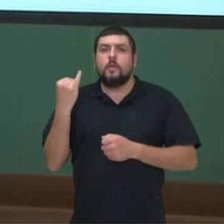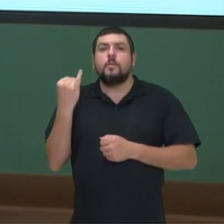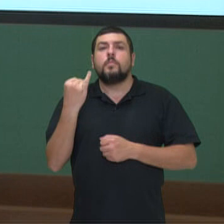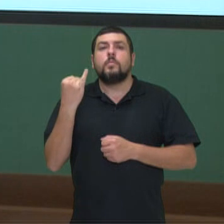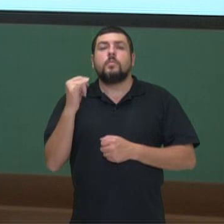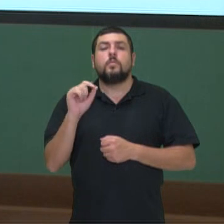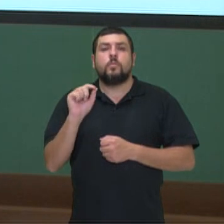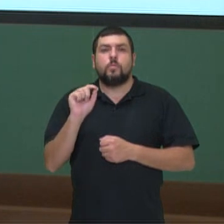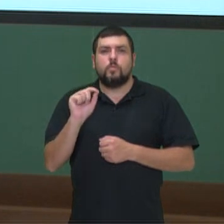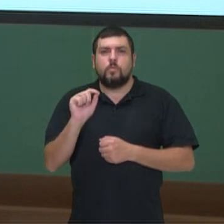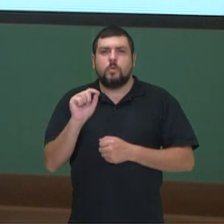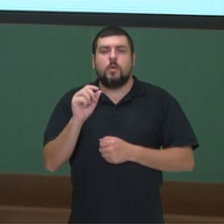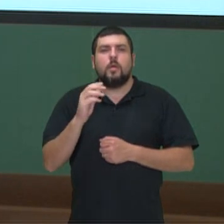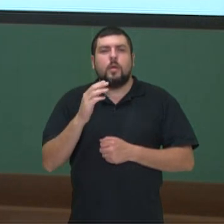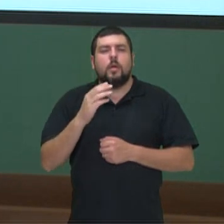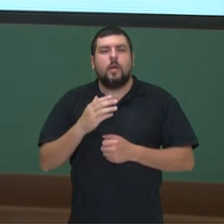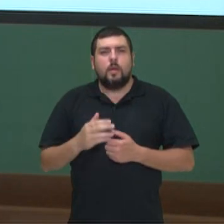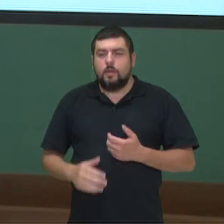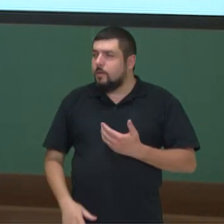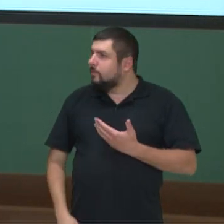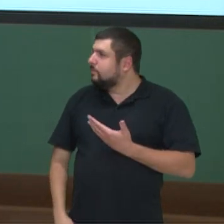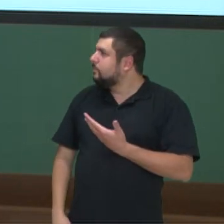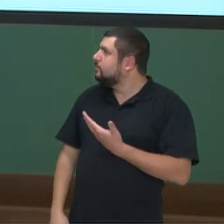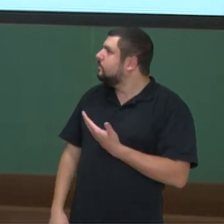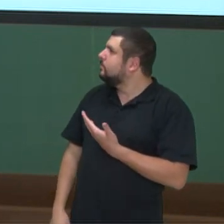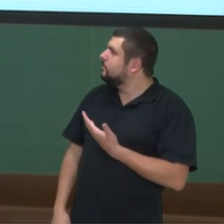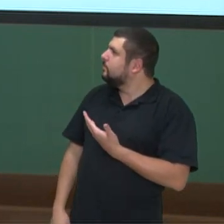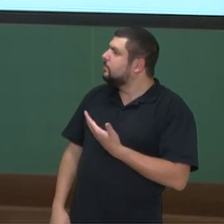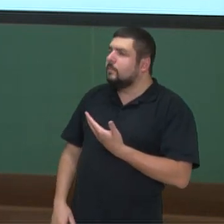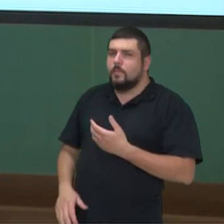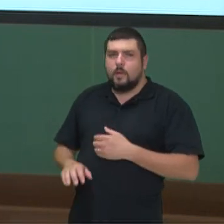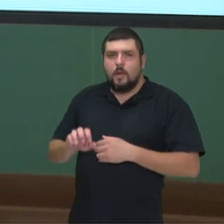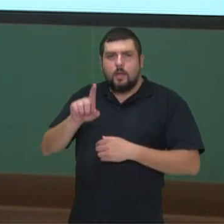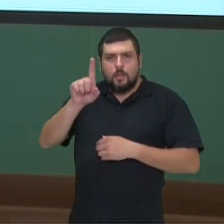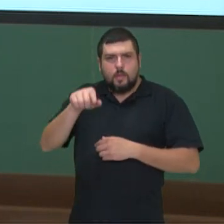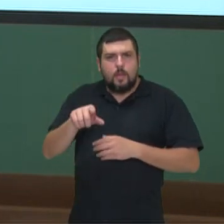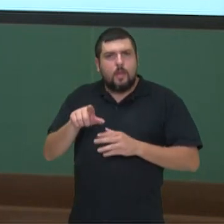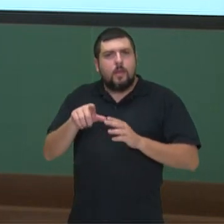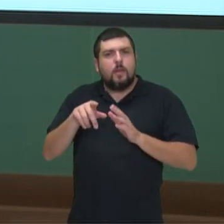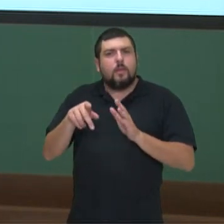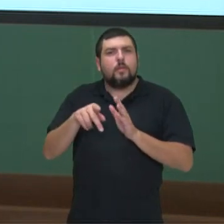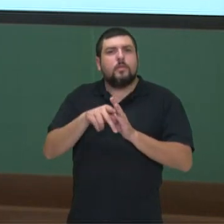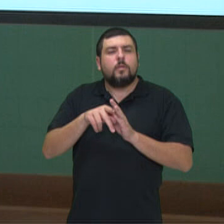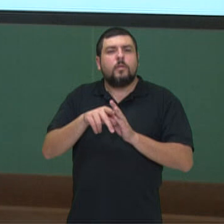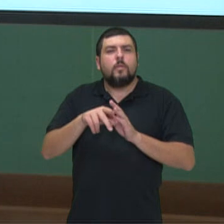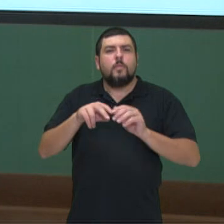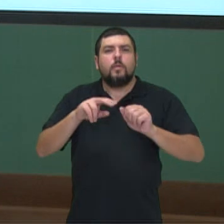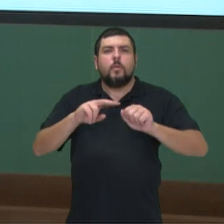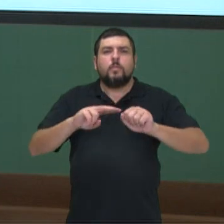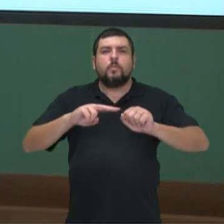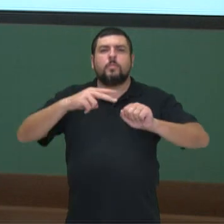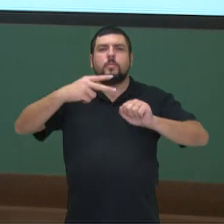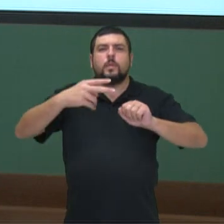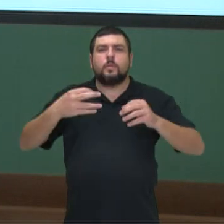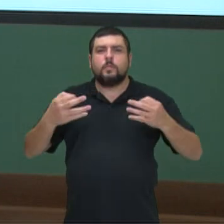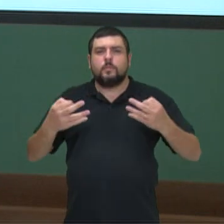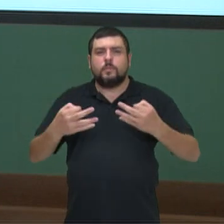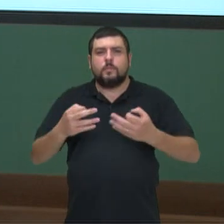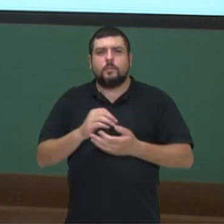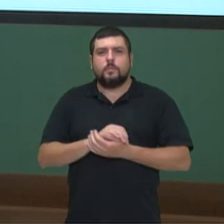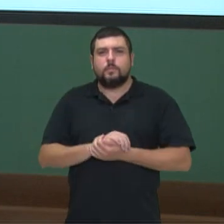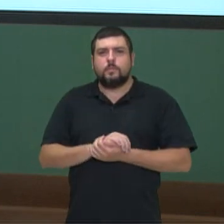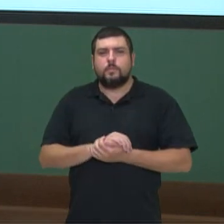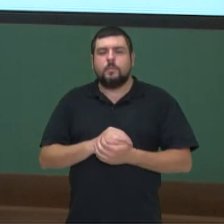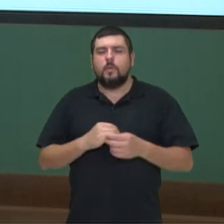vocês terem aqui essa tabuada dos quadrados perfeitos. Bom, por exemplo, o que acontece se eu